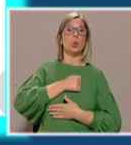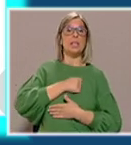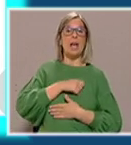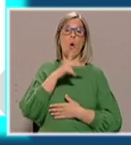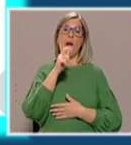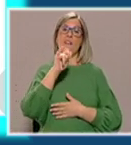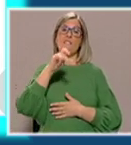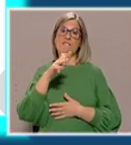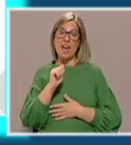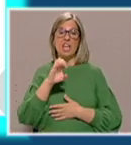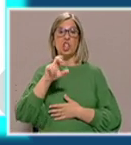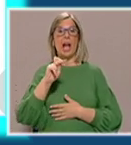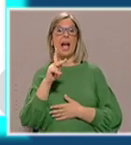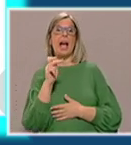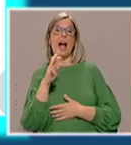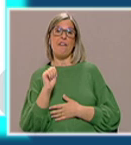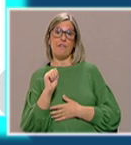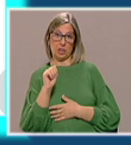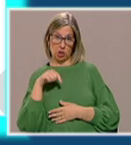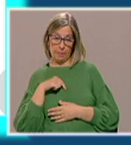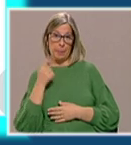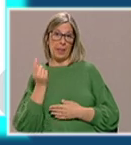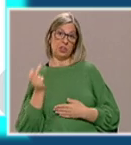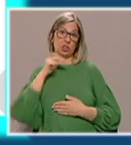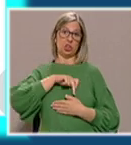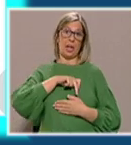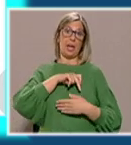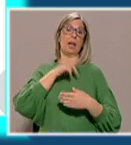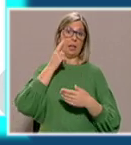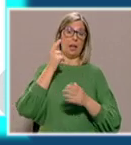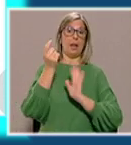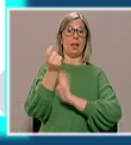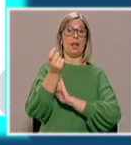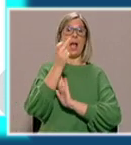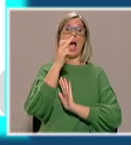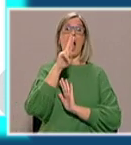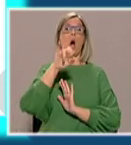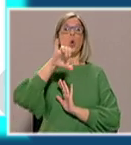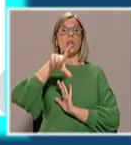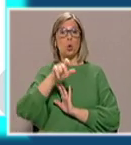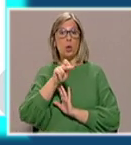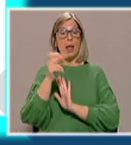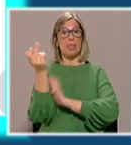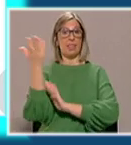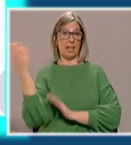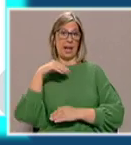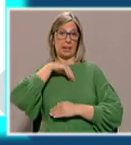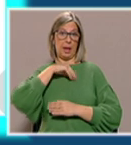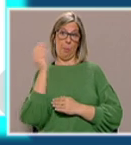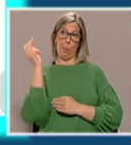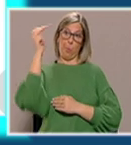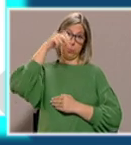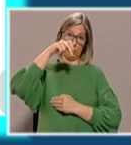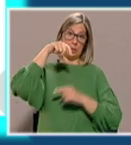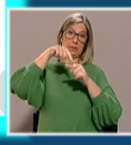cavas e chega ao coração à aurícula direita. Da aurícula direita passa para o ventrículo direito e começa novamente a